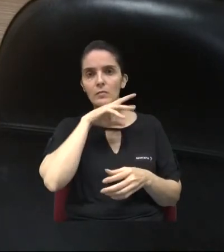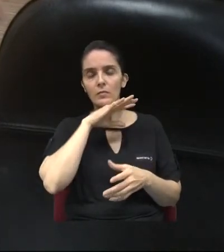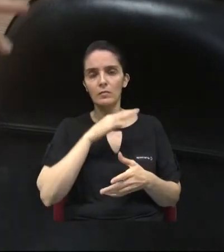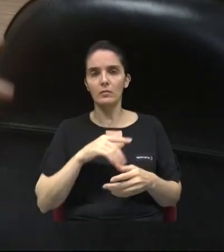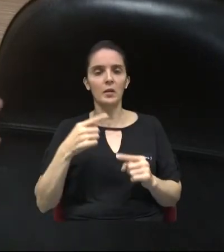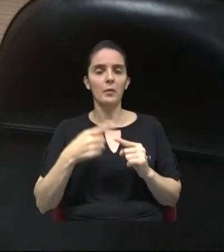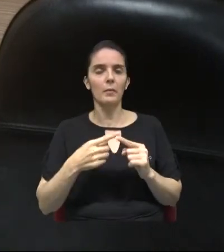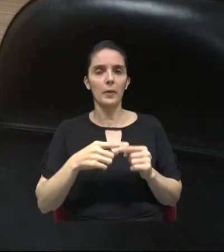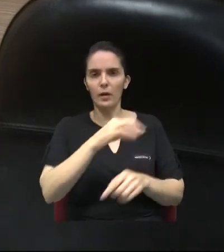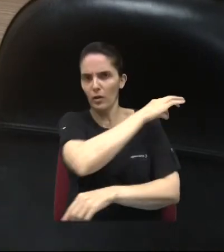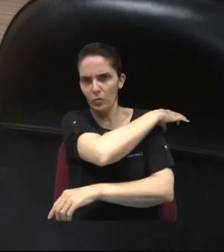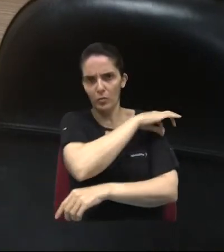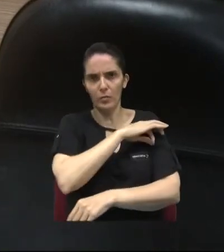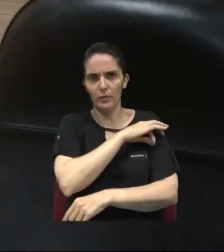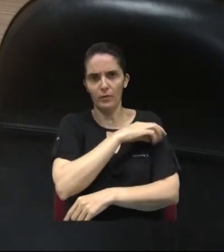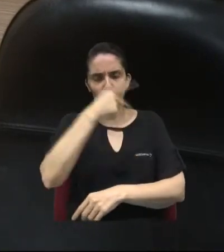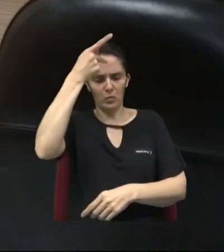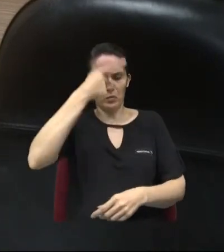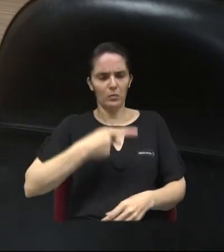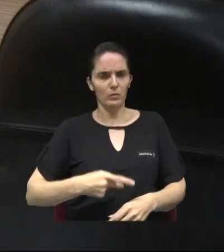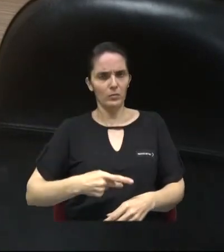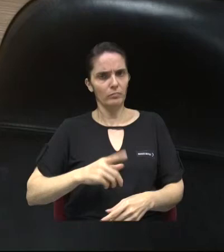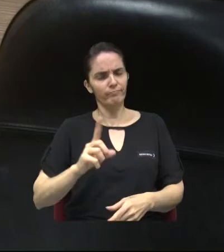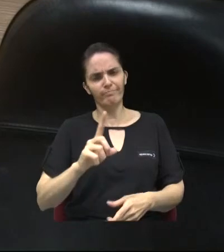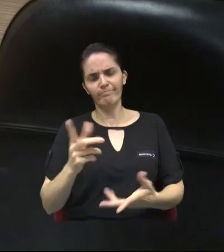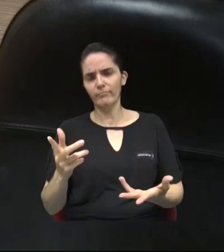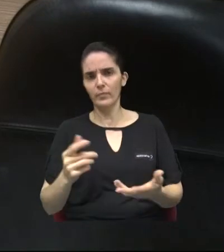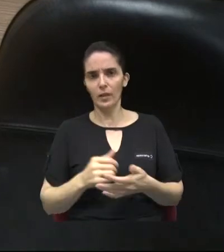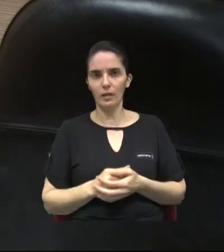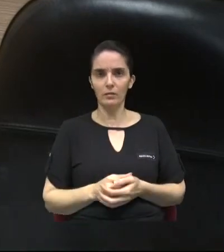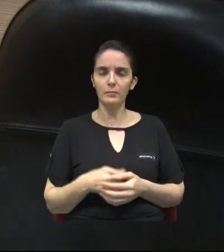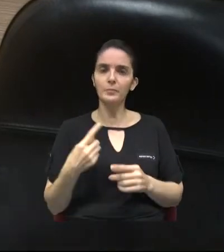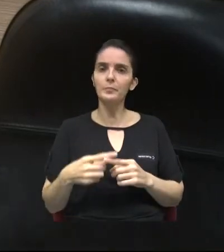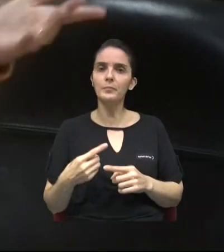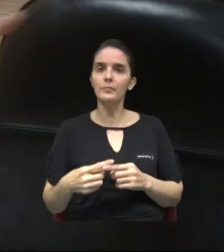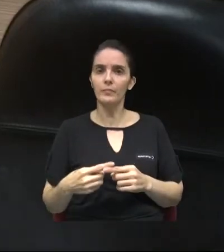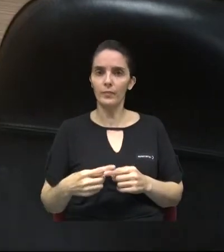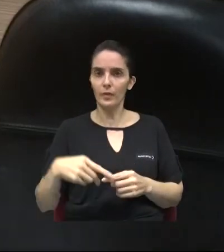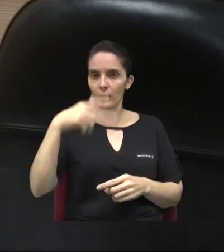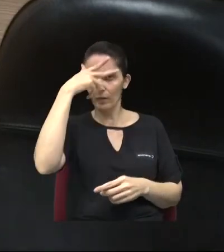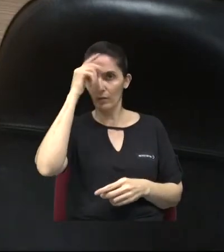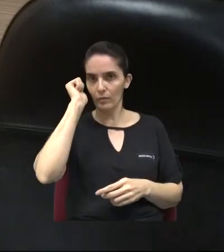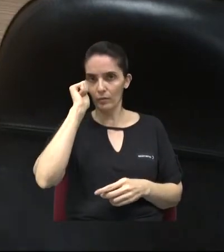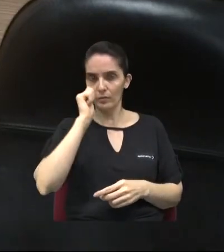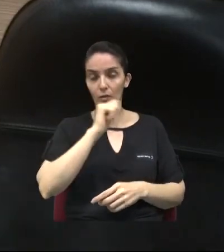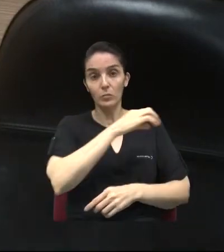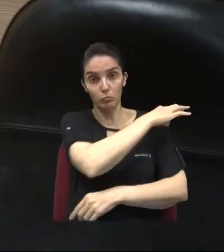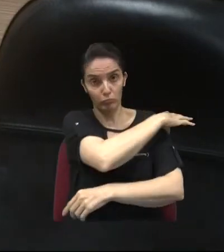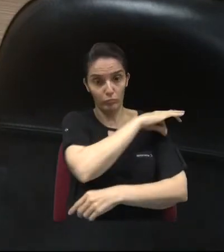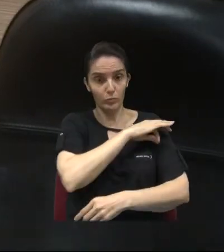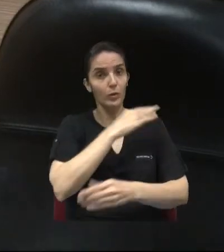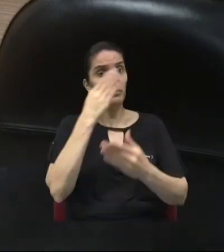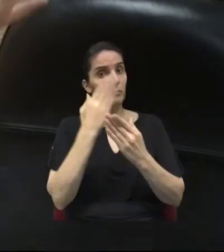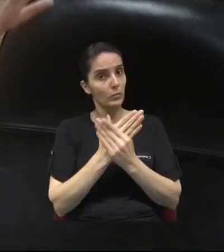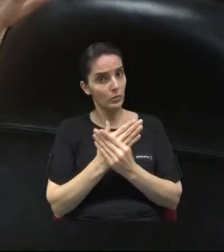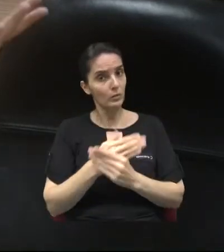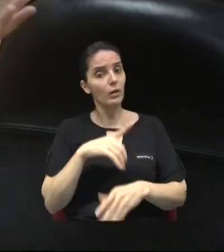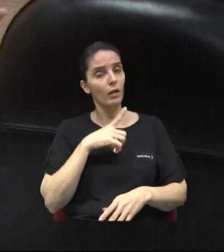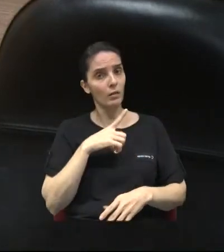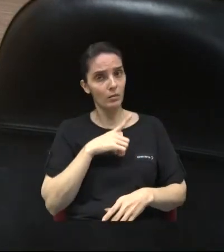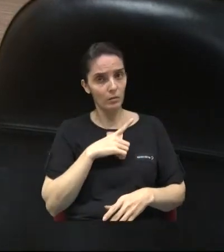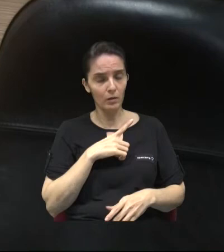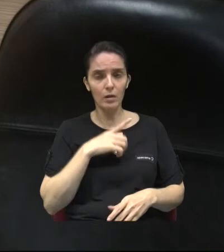egoísmo. Porque hoje o maior desafio de se enfrentar no Executivo são os processos em que o Executivo acaba carregando